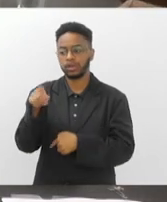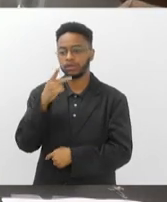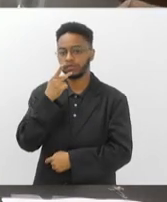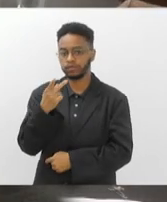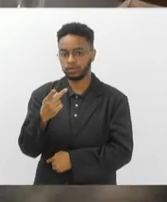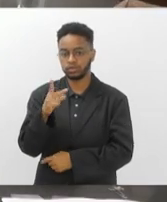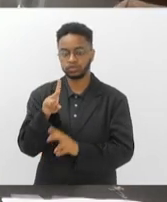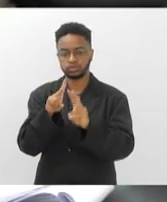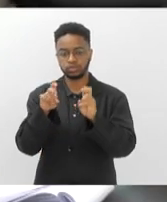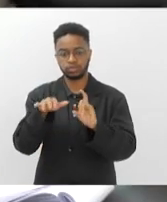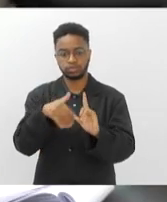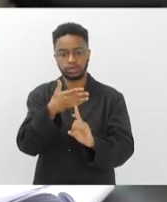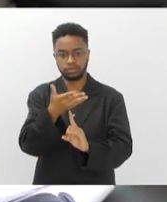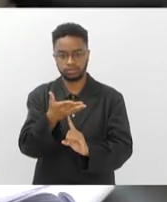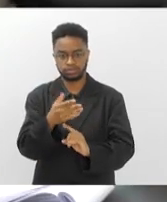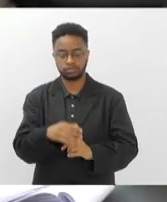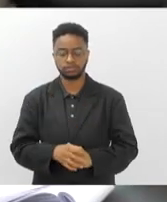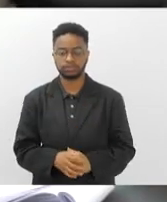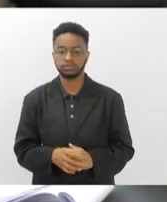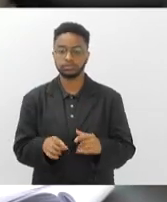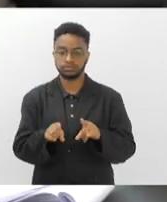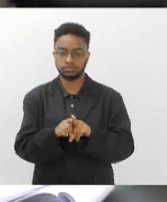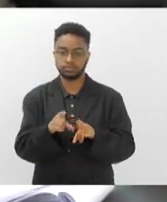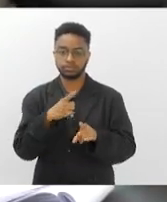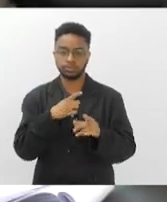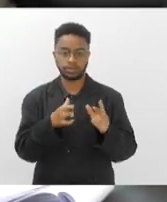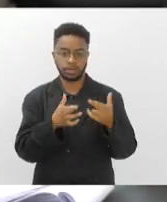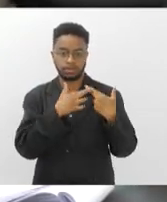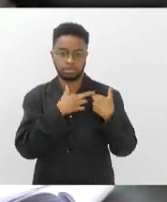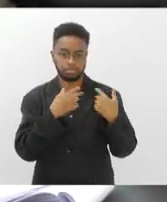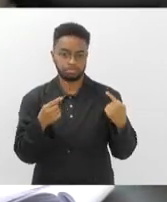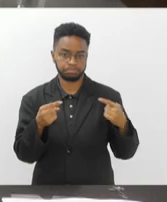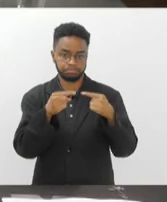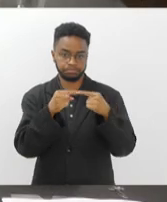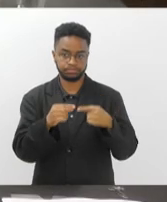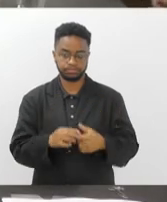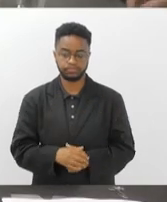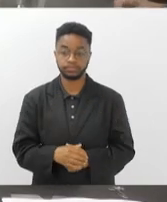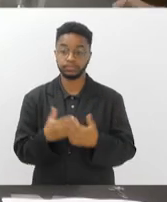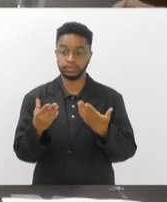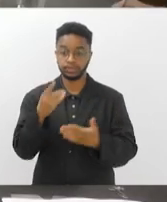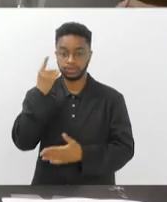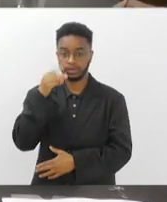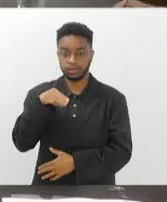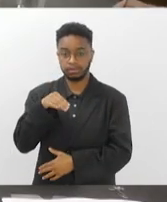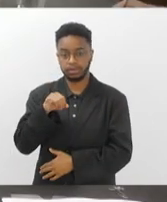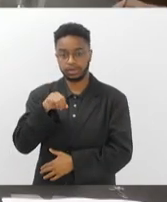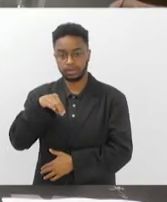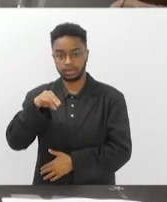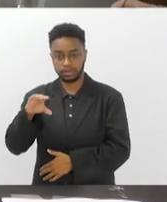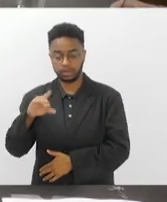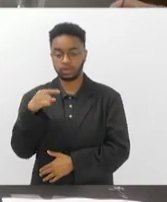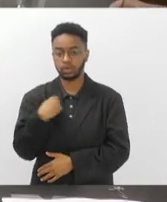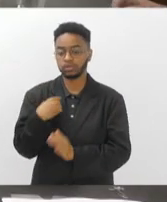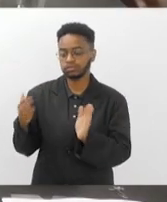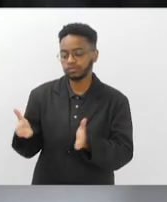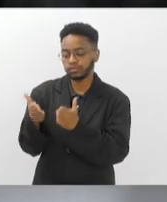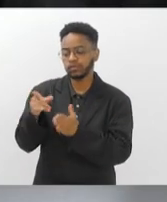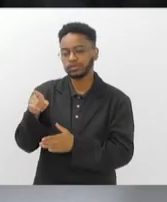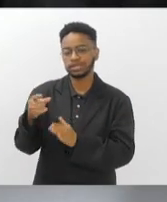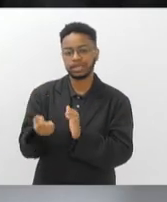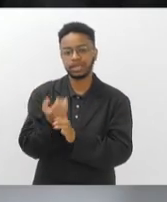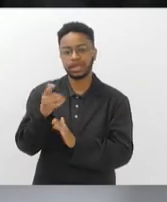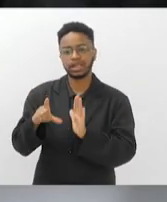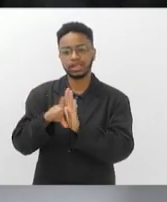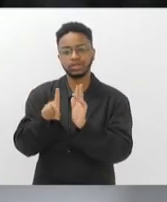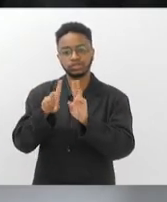sobre o meio ambiente, que é competência comum. Deputado Mink, nós estamos estimulando Vossa Excelência a legislar sobre o meio ambiente, lhe dando